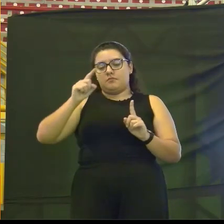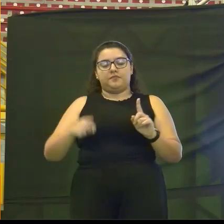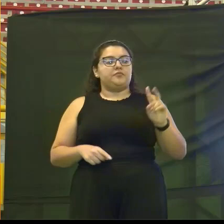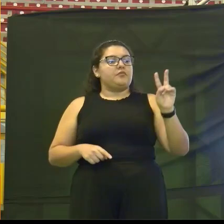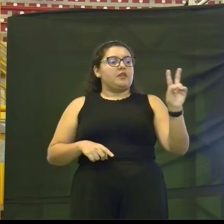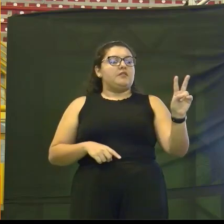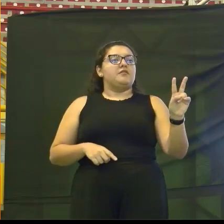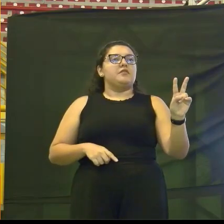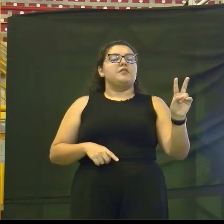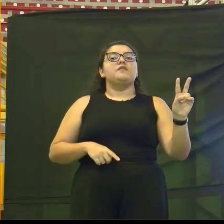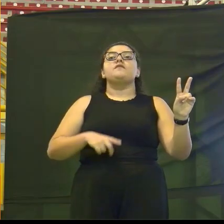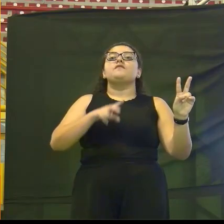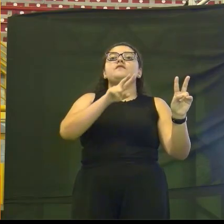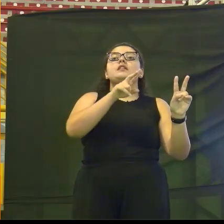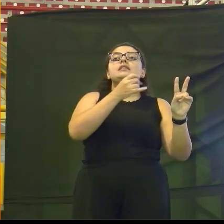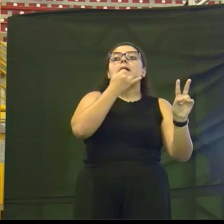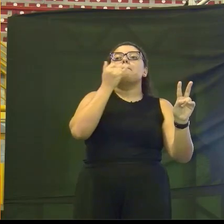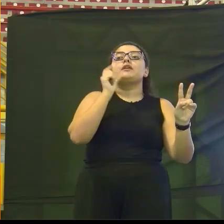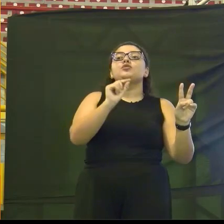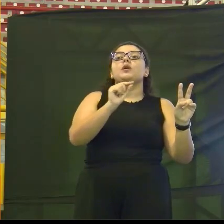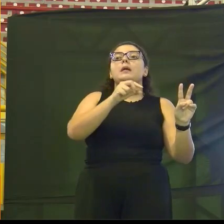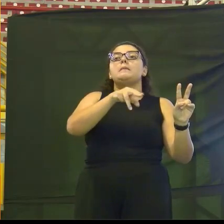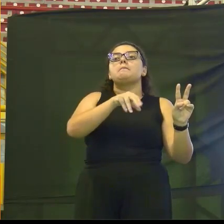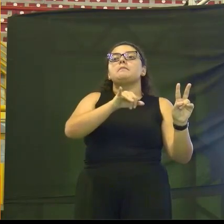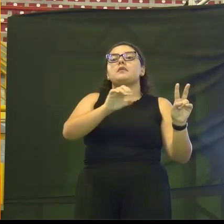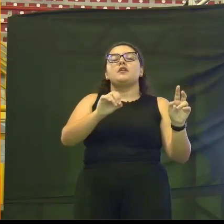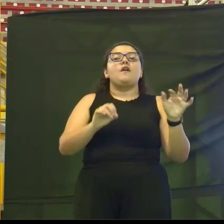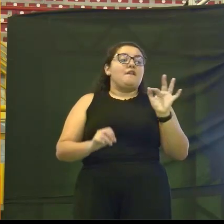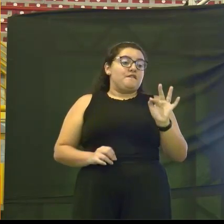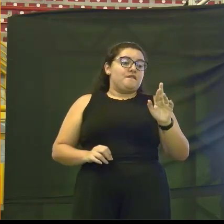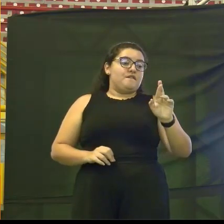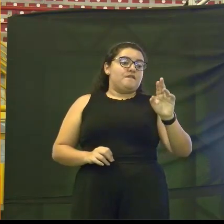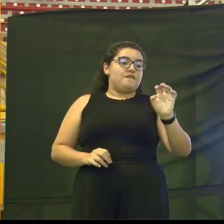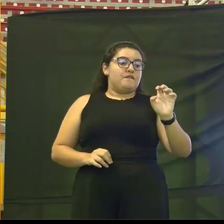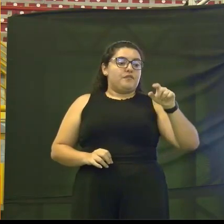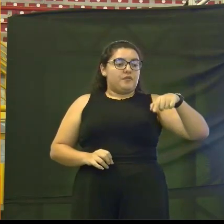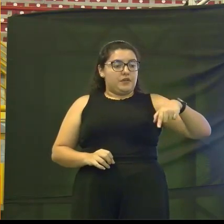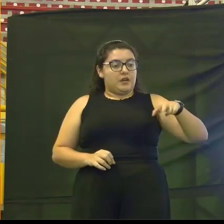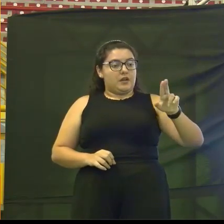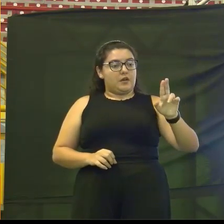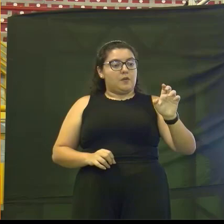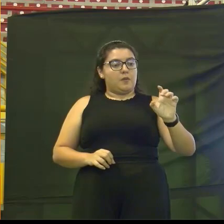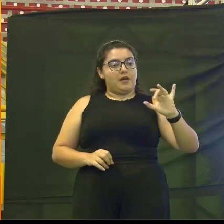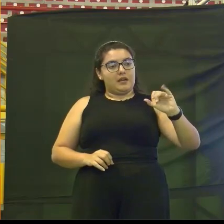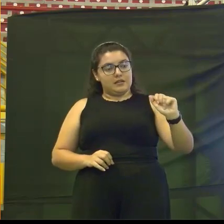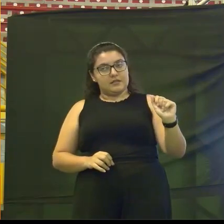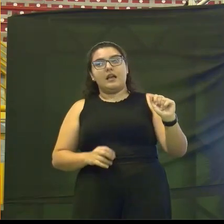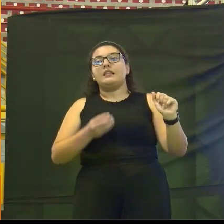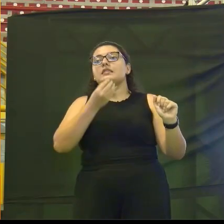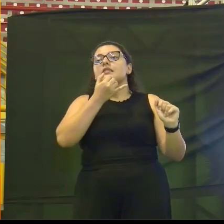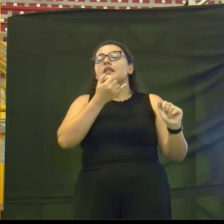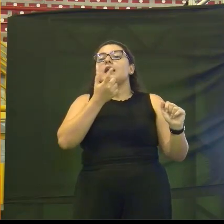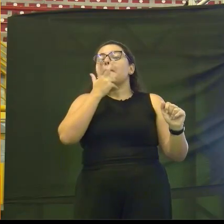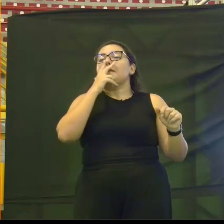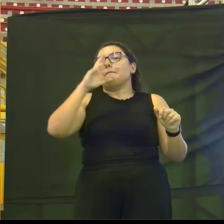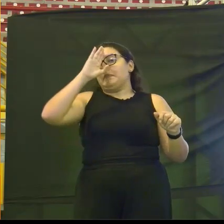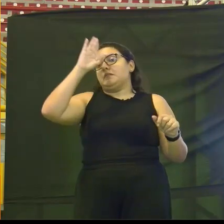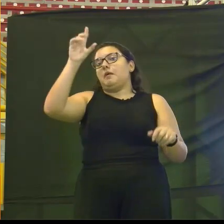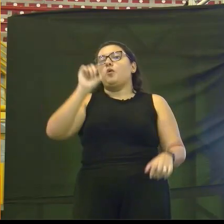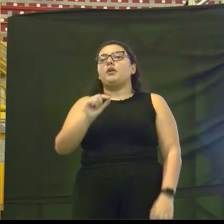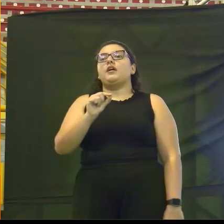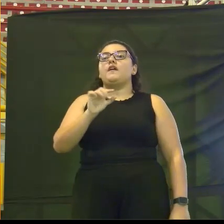Velocidade depende do meio, frequência depende de quem? Da fonte. puxem uma seta